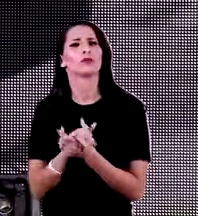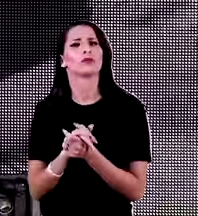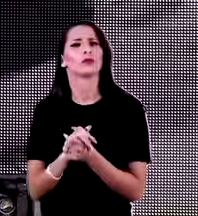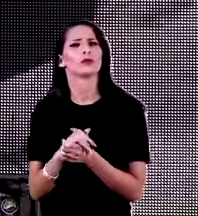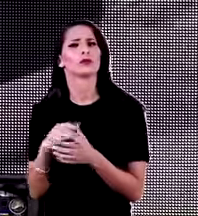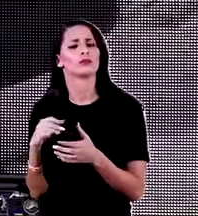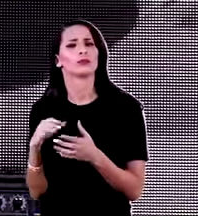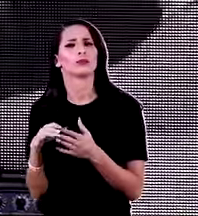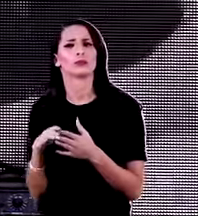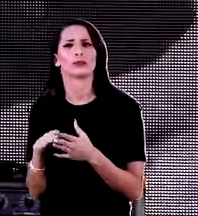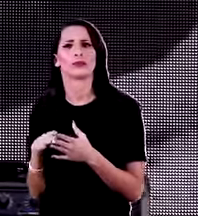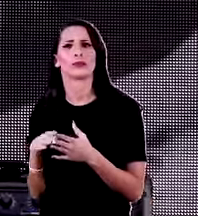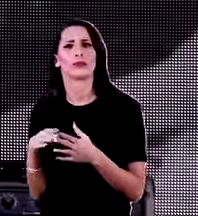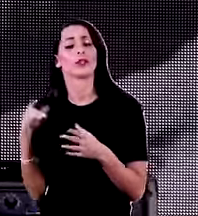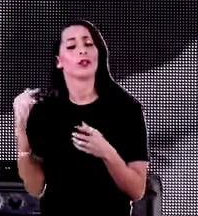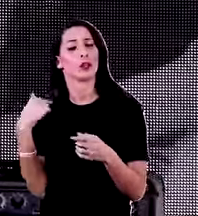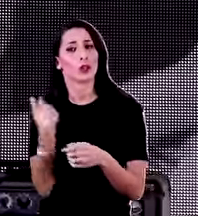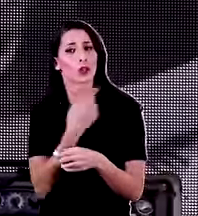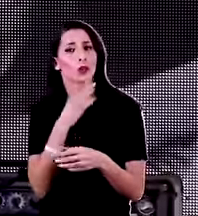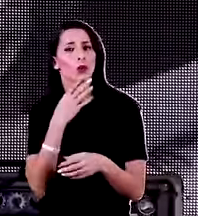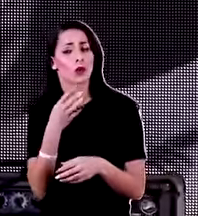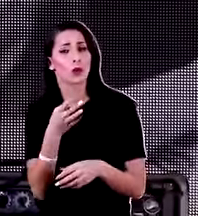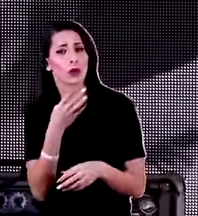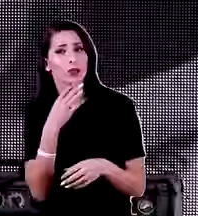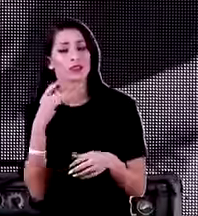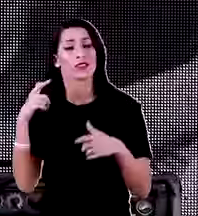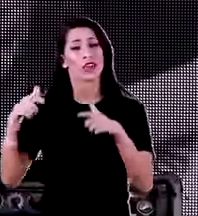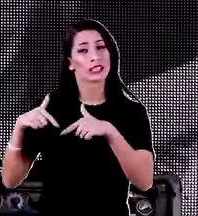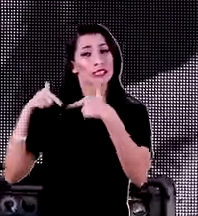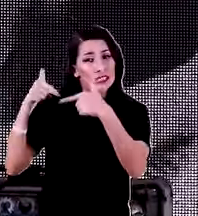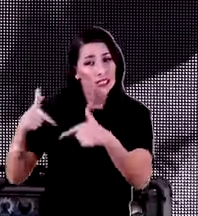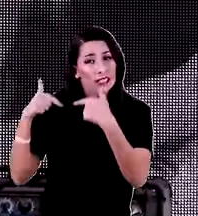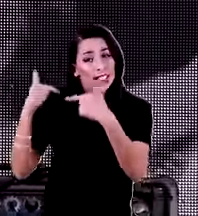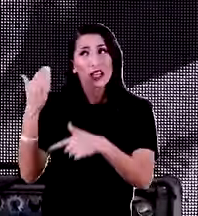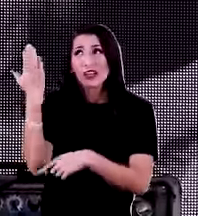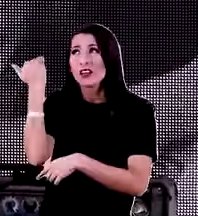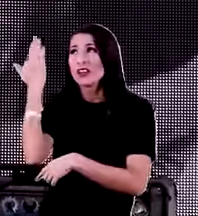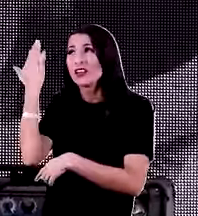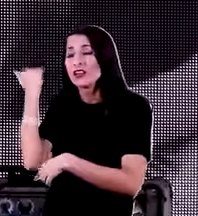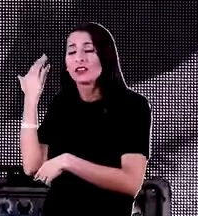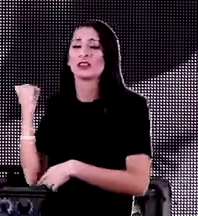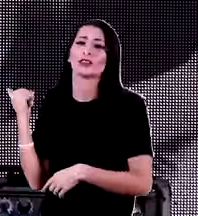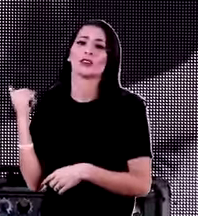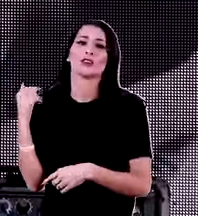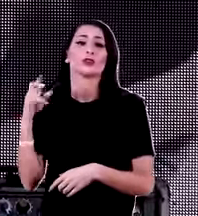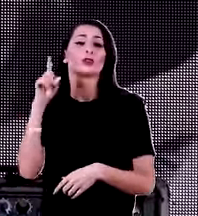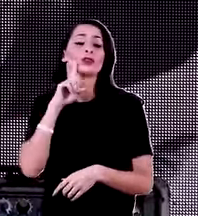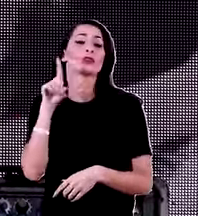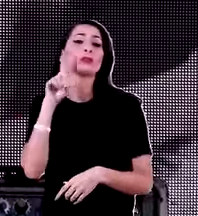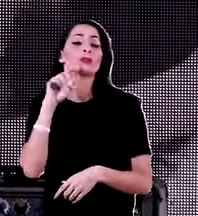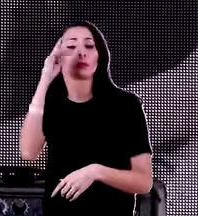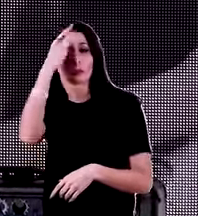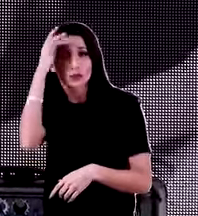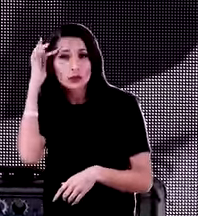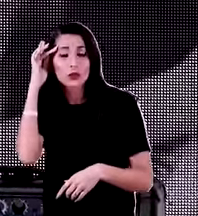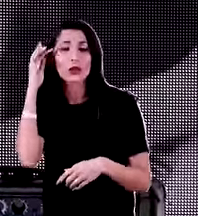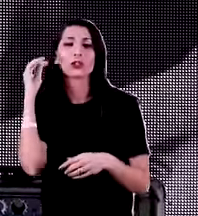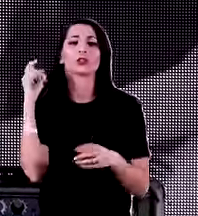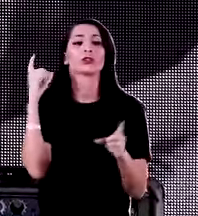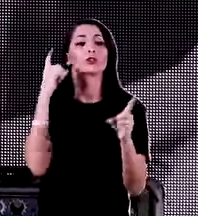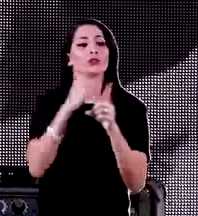da Primeira Guerra Mundial, os americanos que cunharam esse termo foxhole, eu acho que é assim, que é toca da